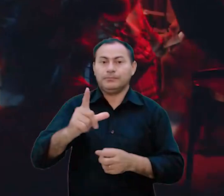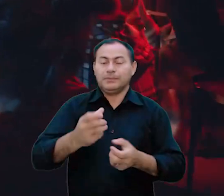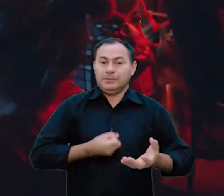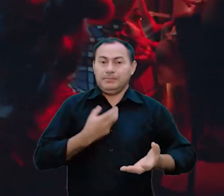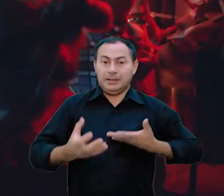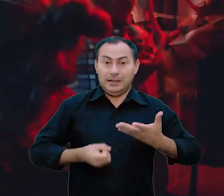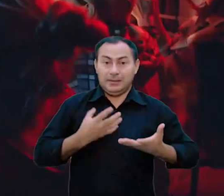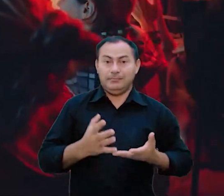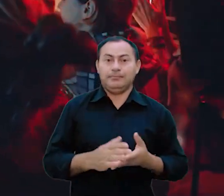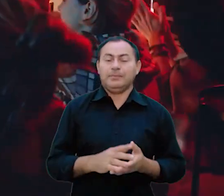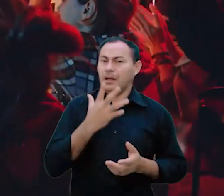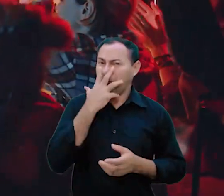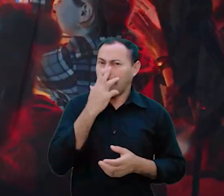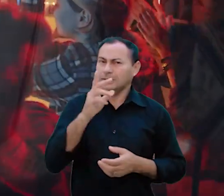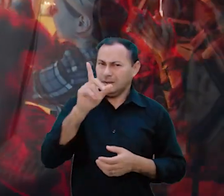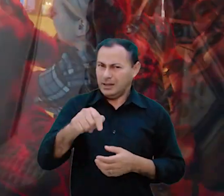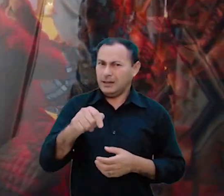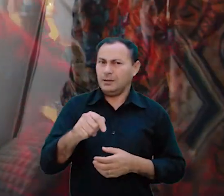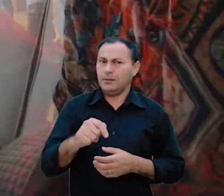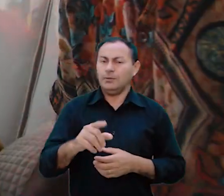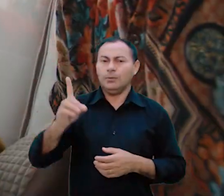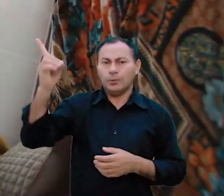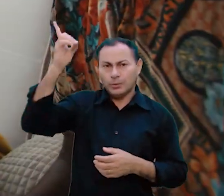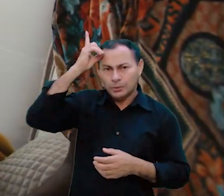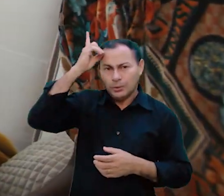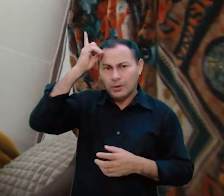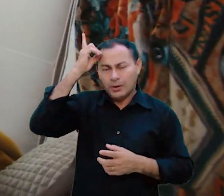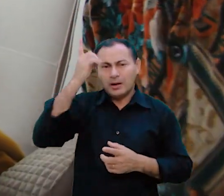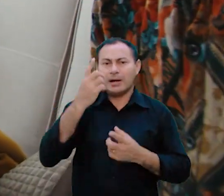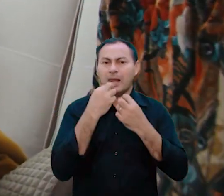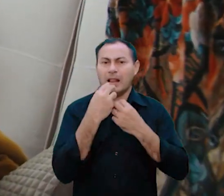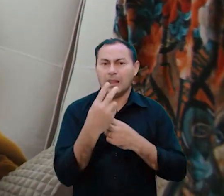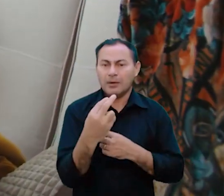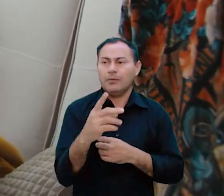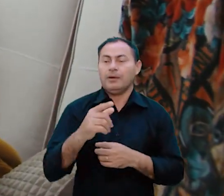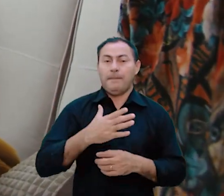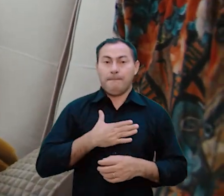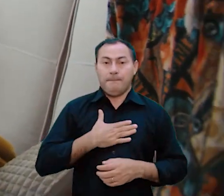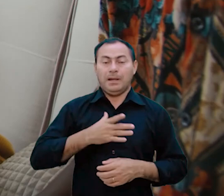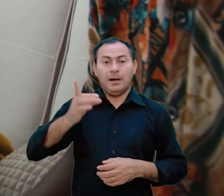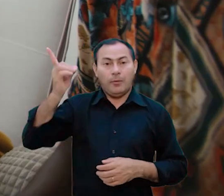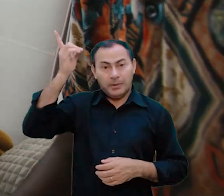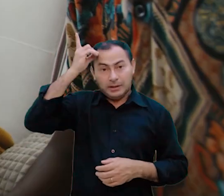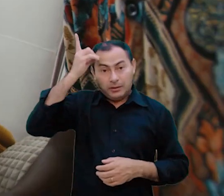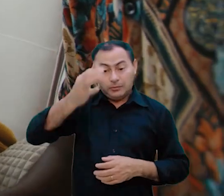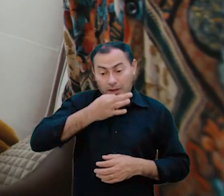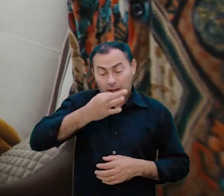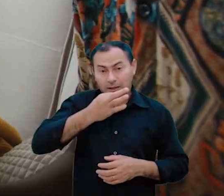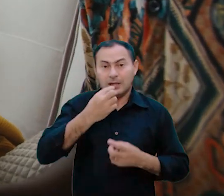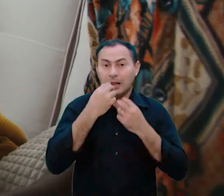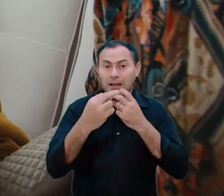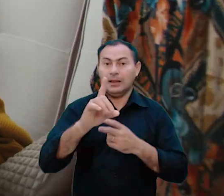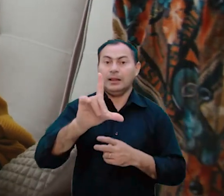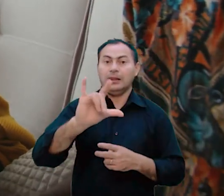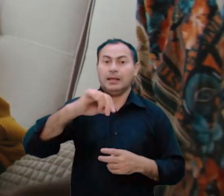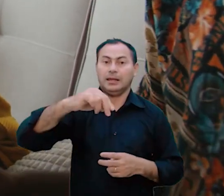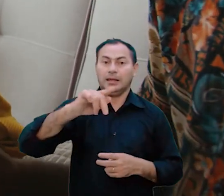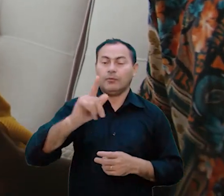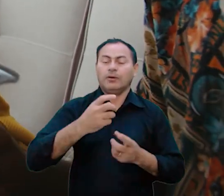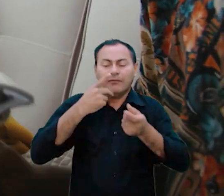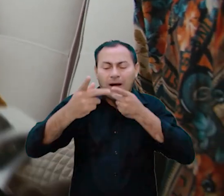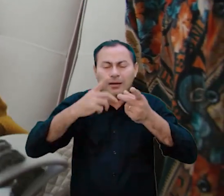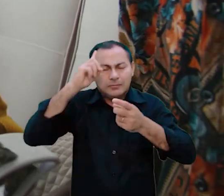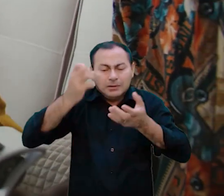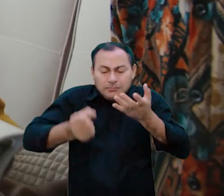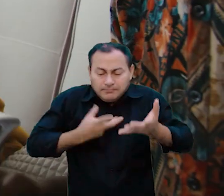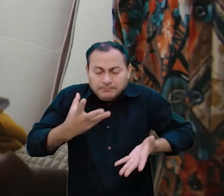que não conseguimos expressar. Acho que é isso que o dom de línguas é. Na minha opinião, o dom de línguas é um dom que o Espírito Santo nos dá